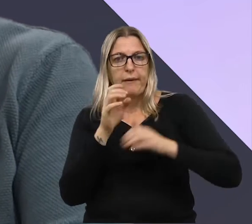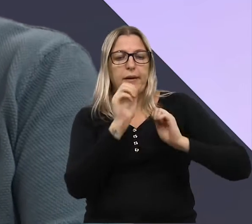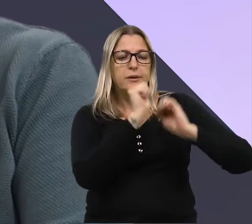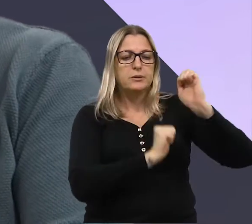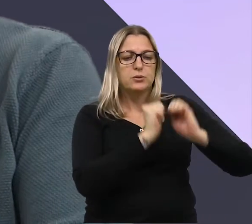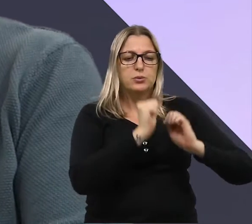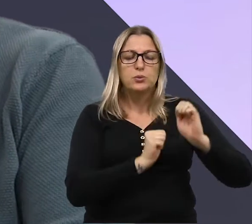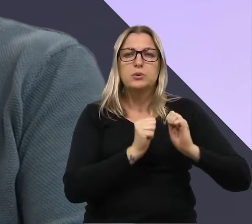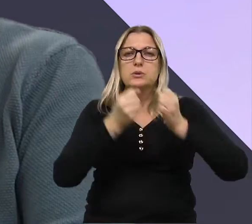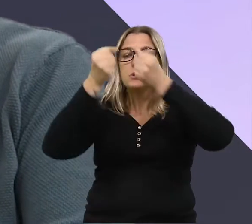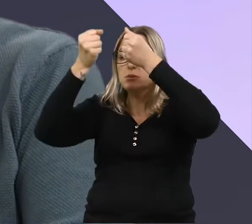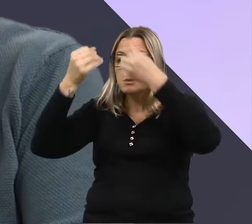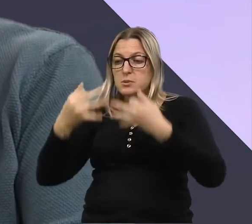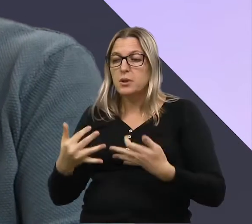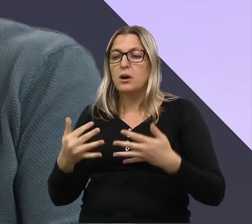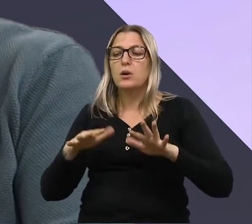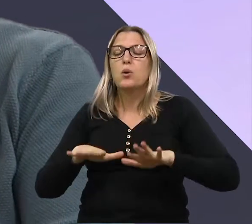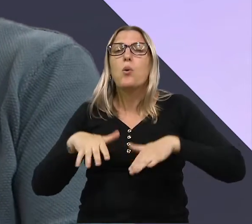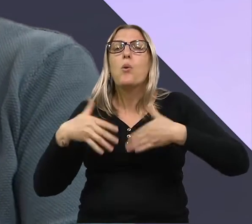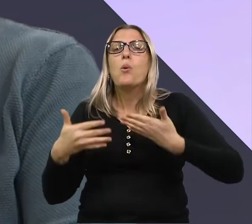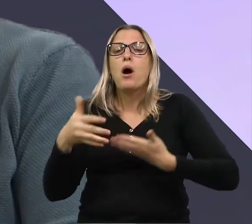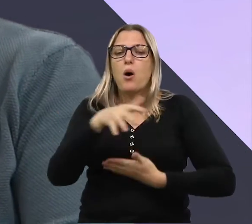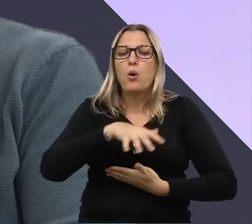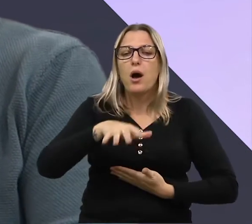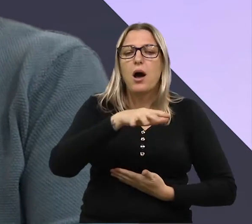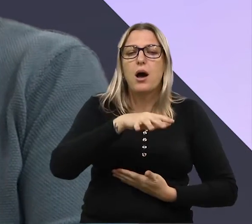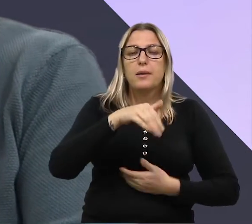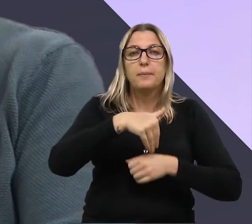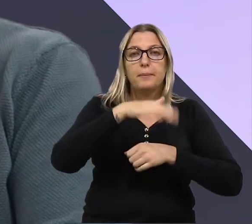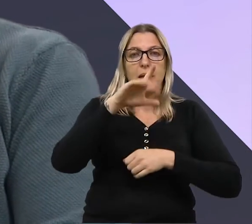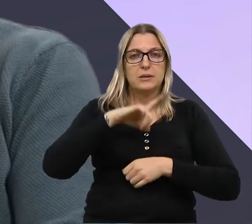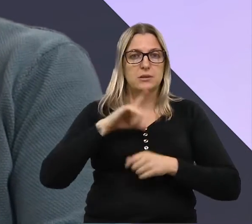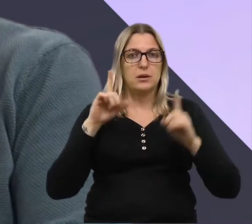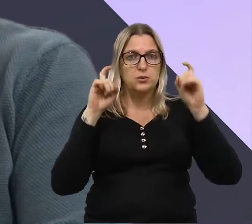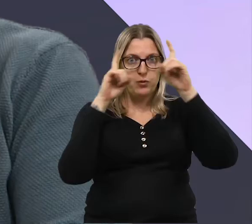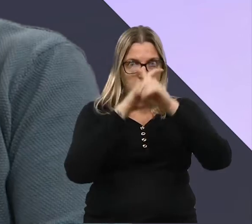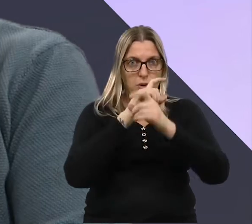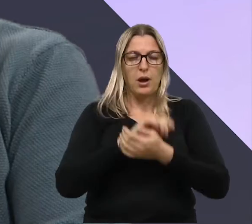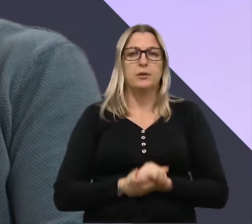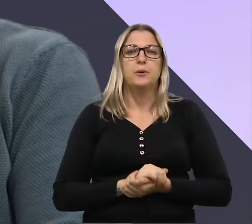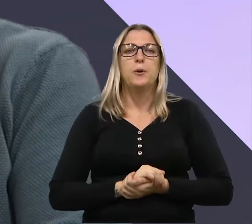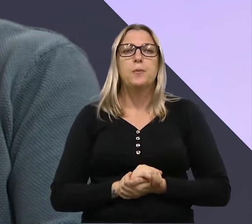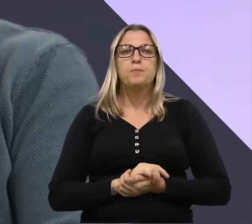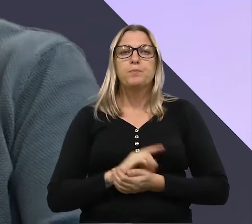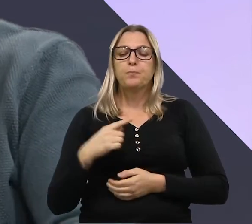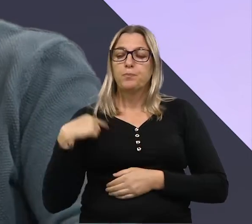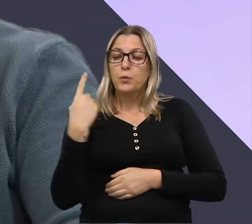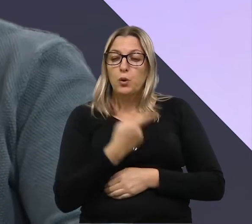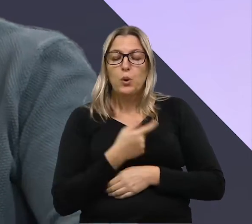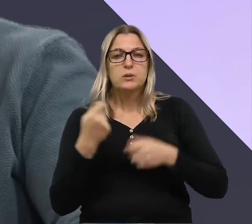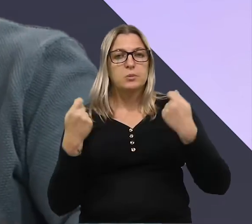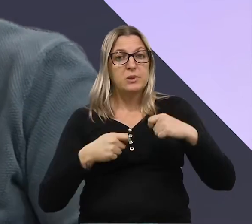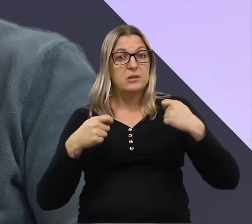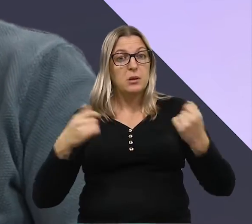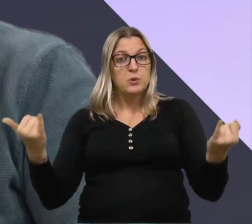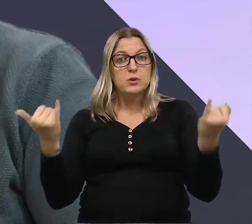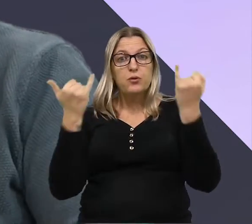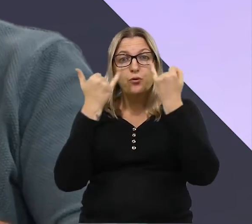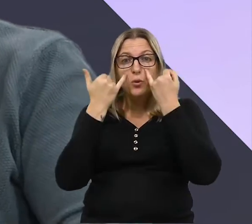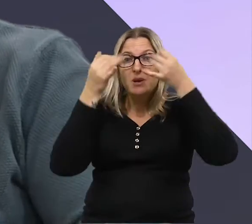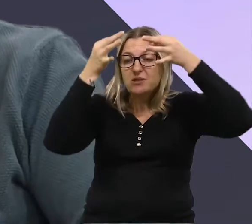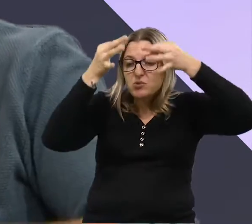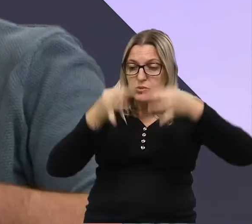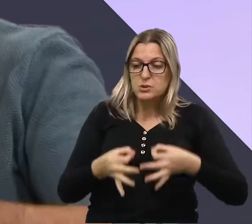o segmento que maior tem dificuldade e nós trabalhando com dados hoje não existe você fazer gestão pública tem que ter